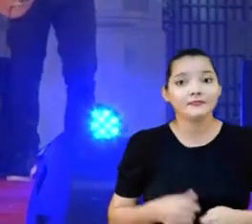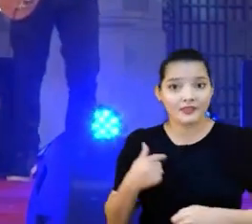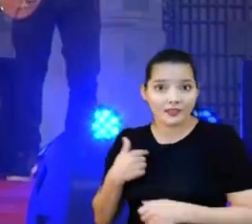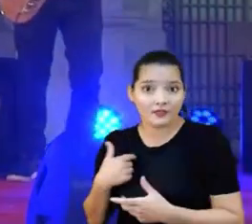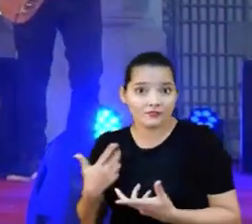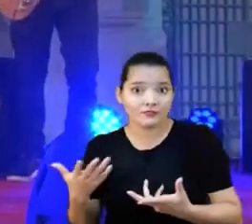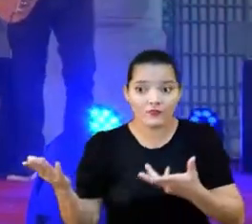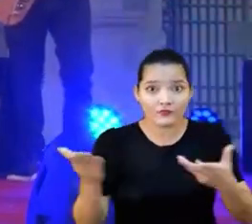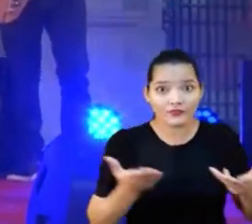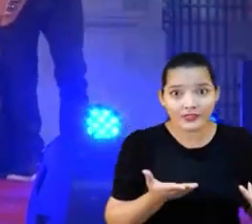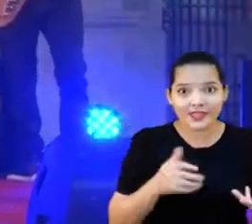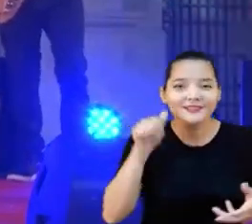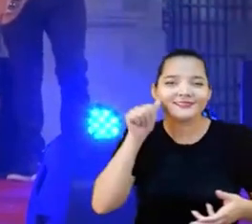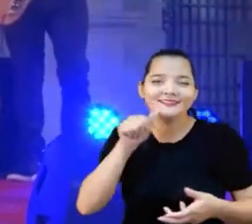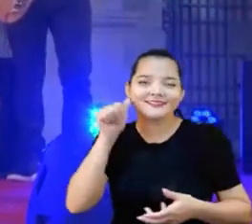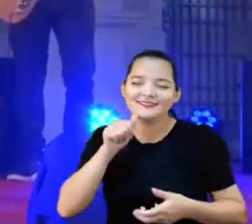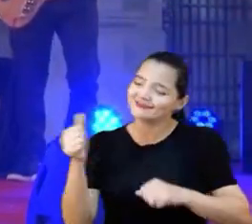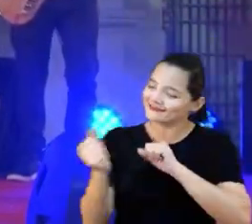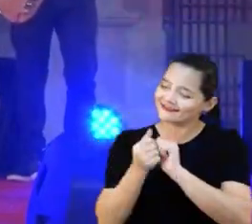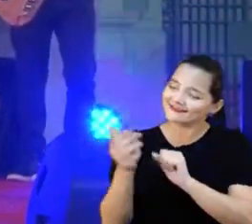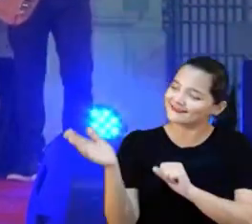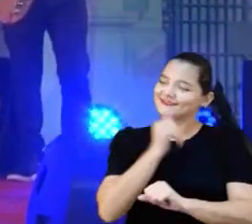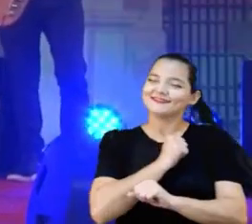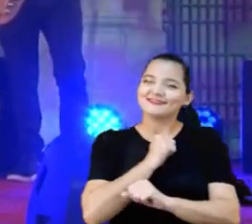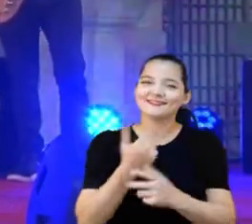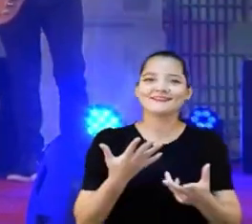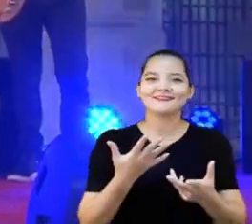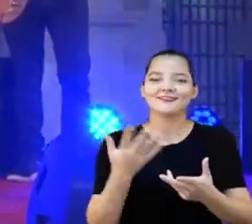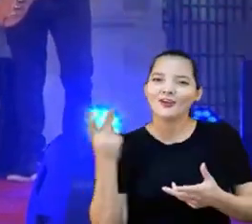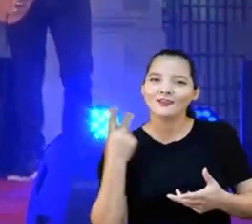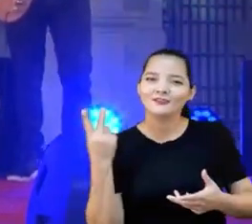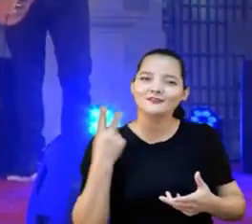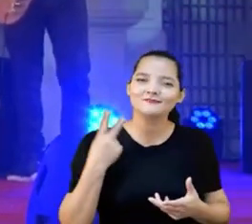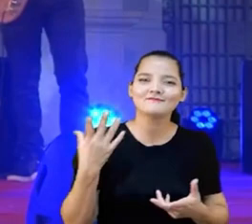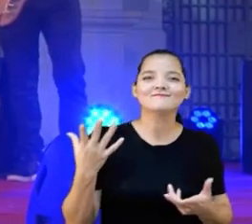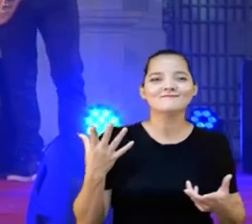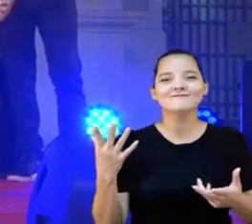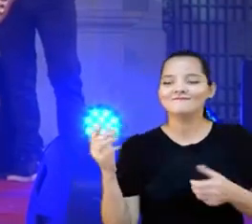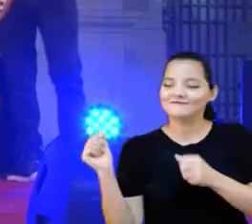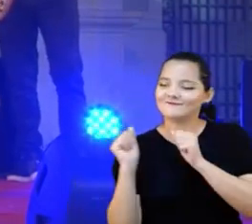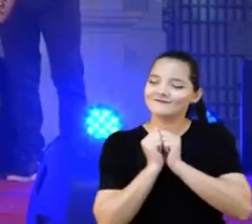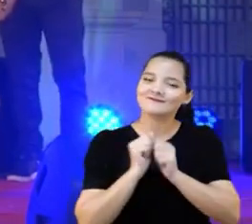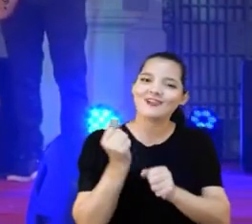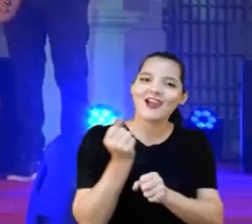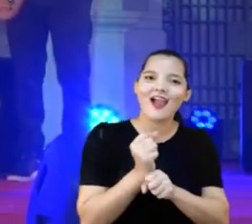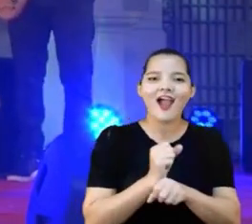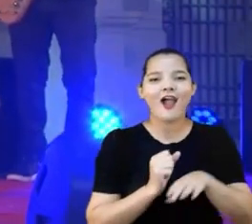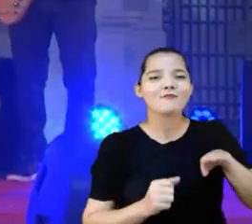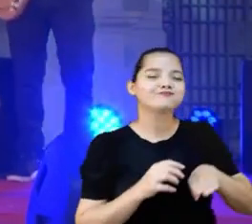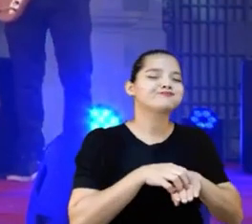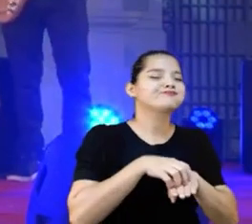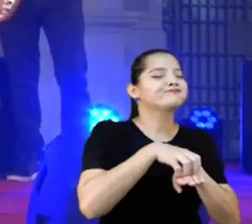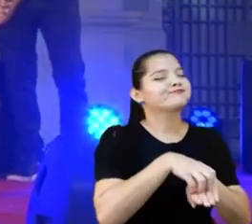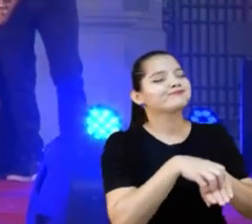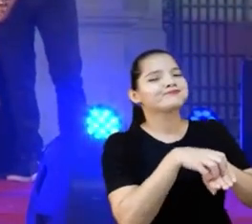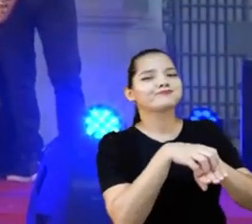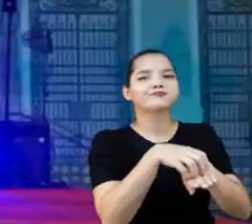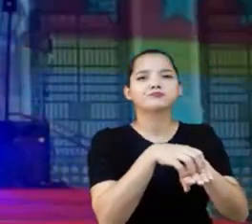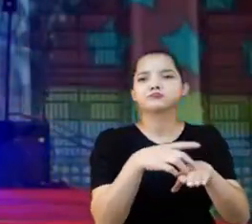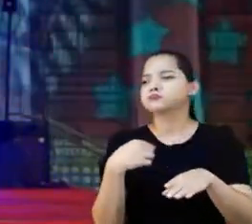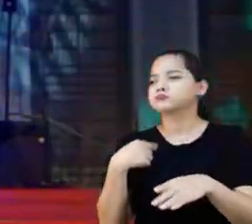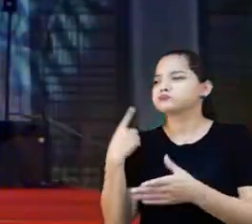eu convidei minha menina para correr no meu carro,